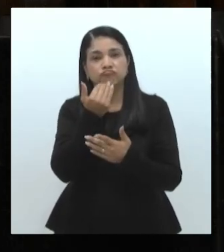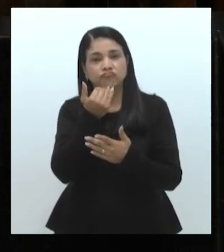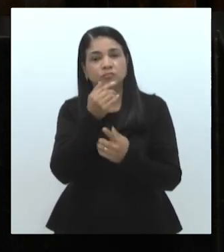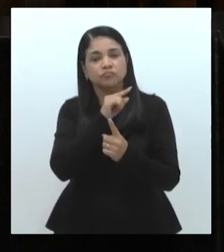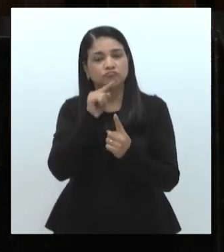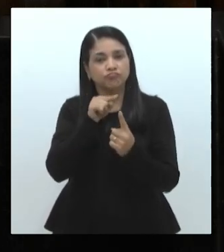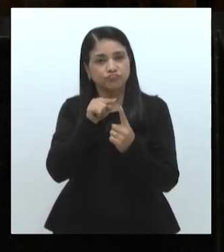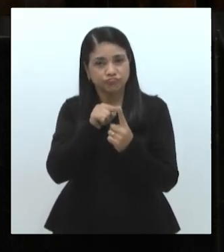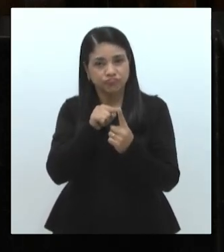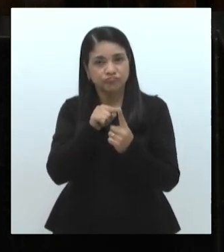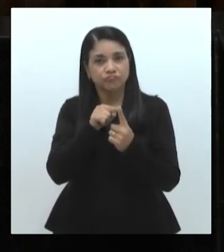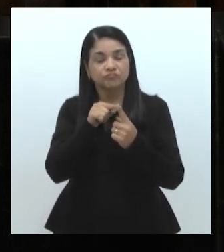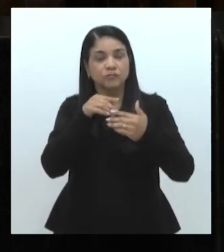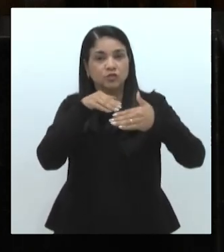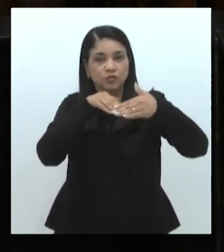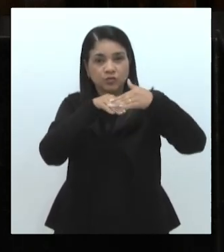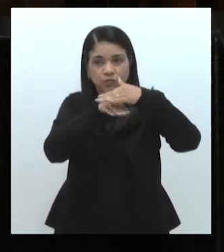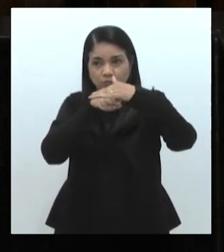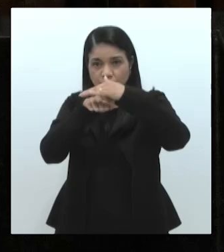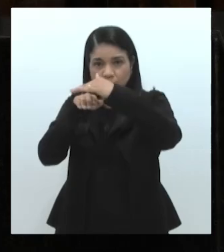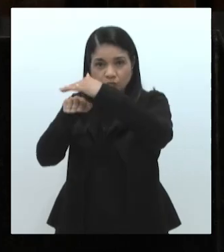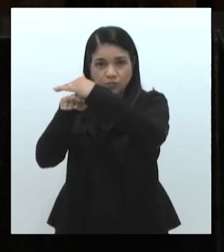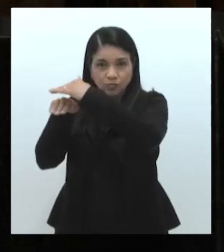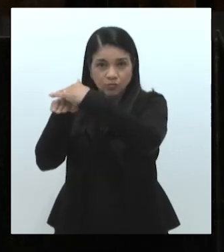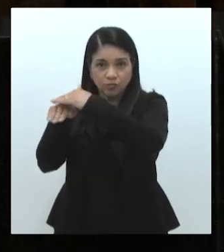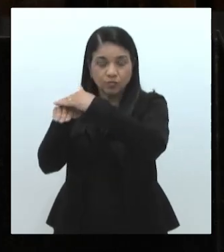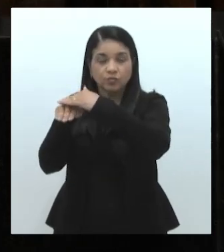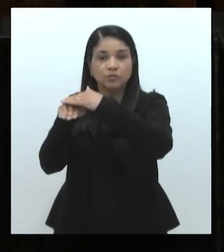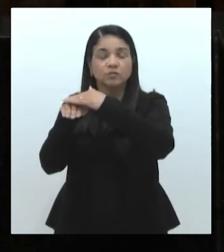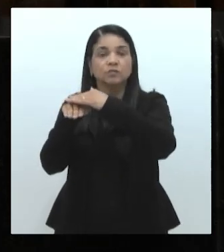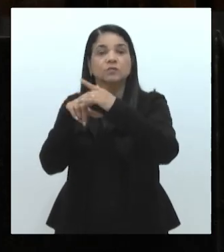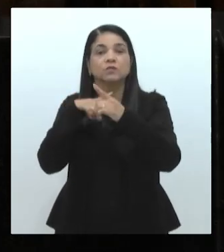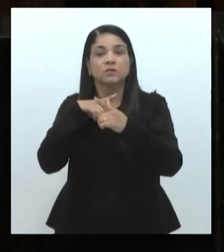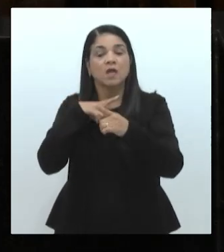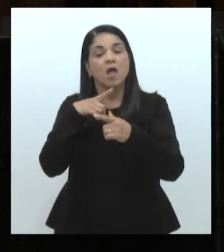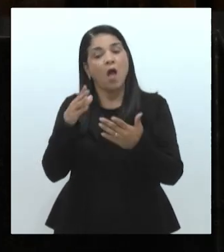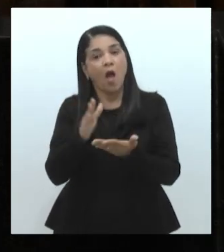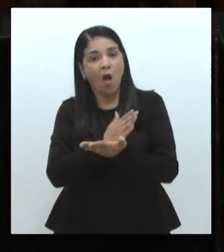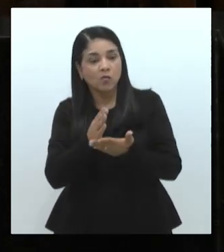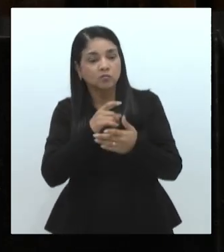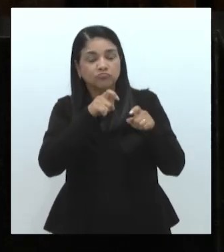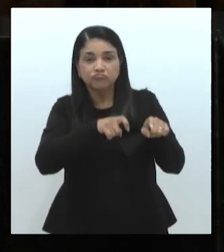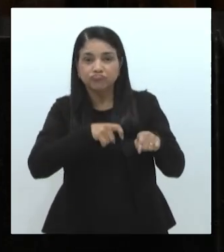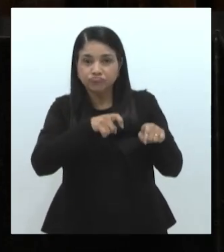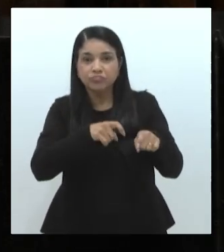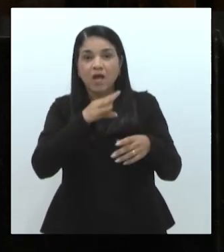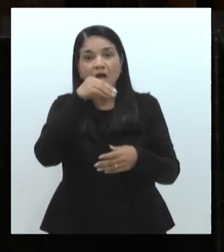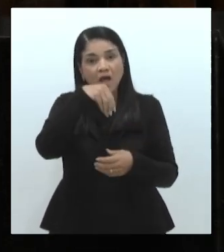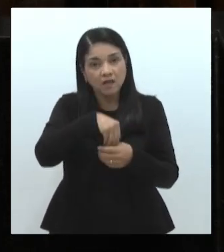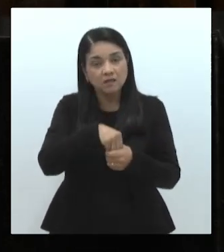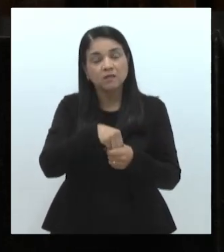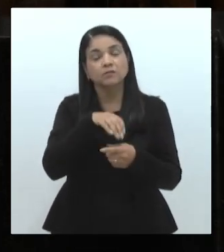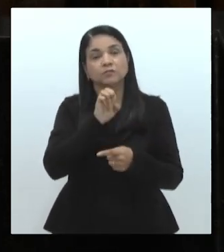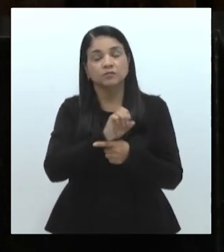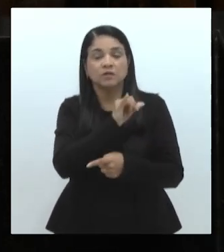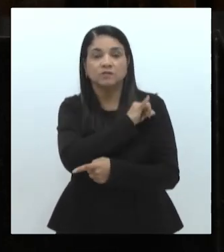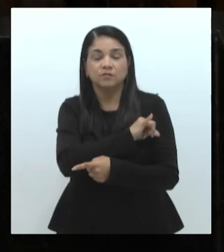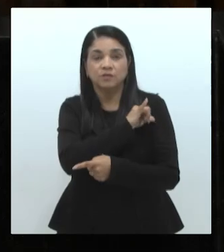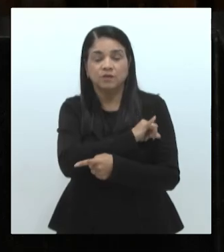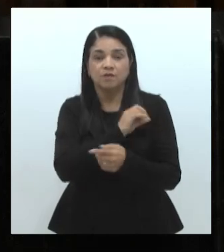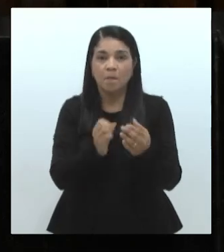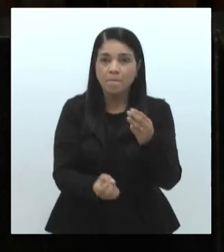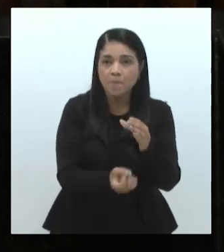formação de estoques nacionais, alguns deles são produzidos aqui no nosso estado e têm um potencial